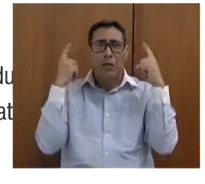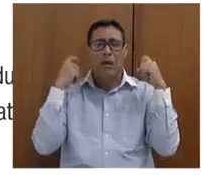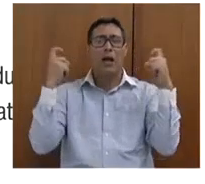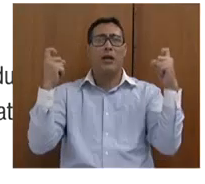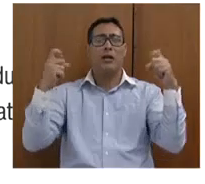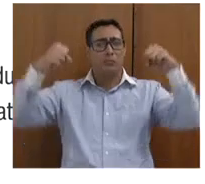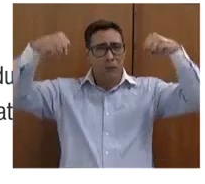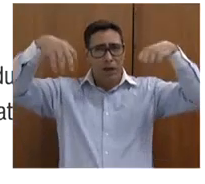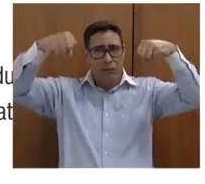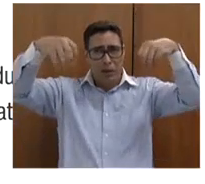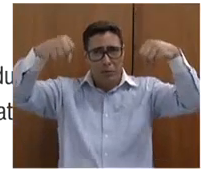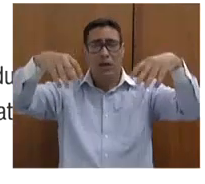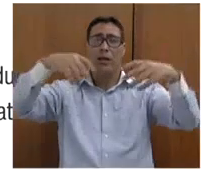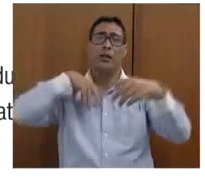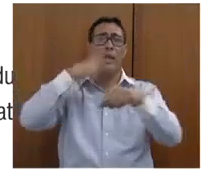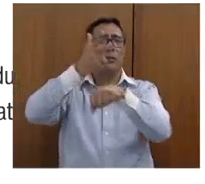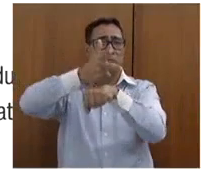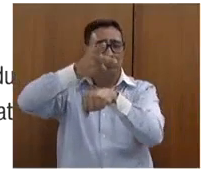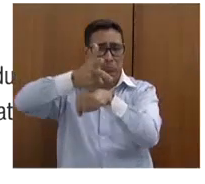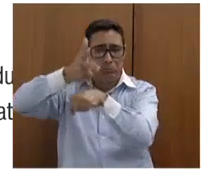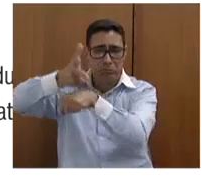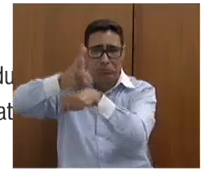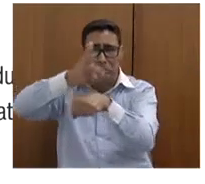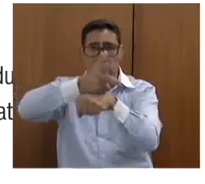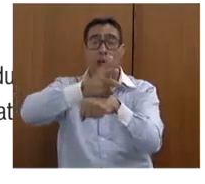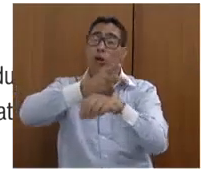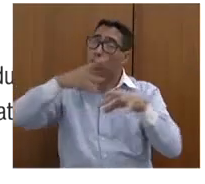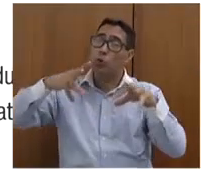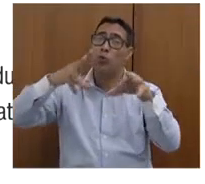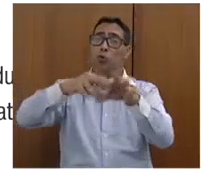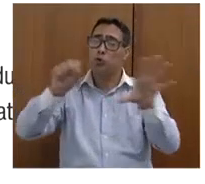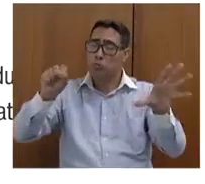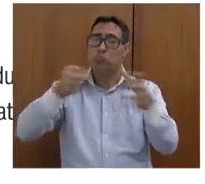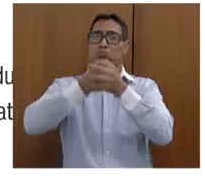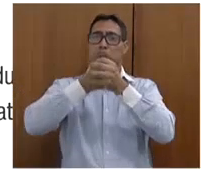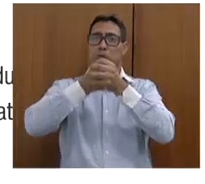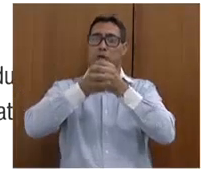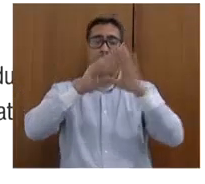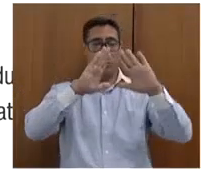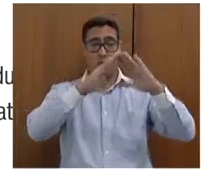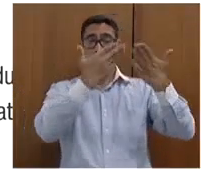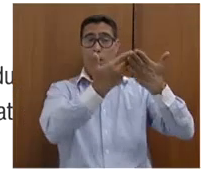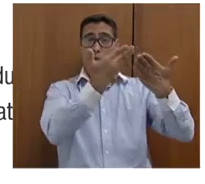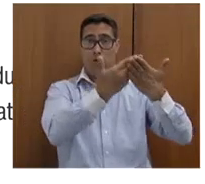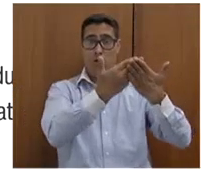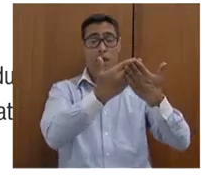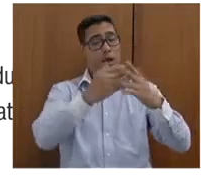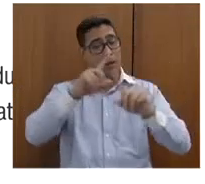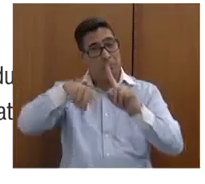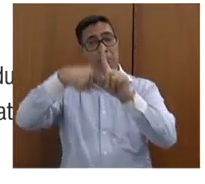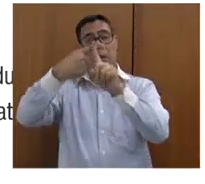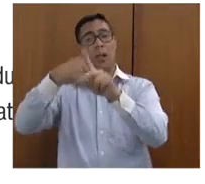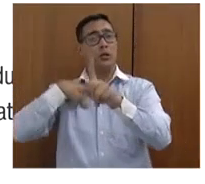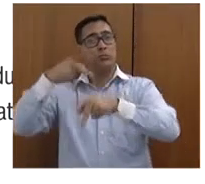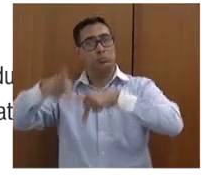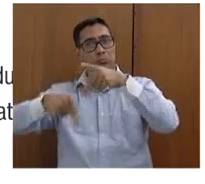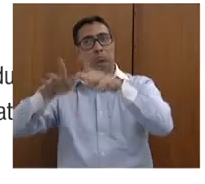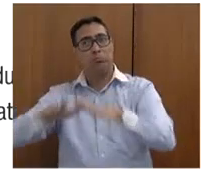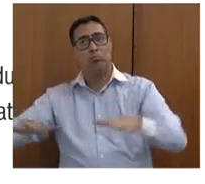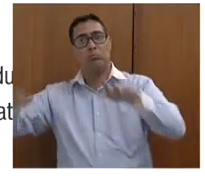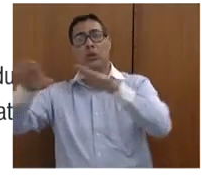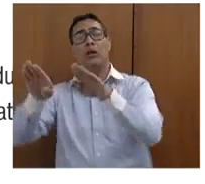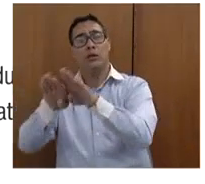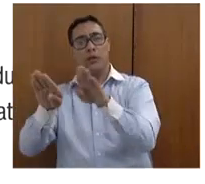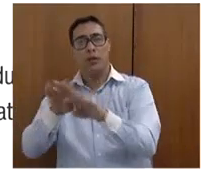câmeras para proteção do prédio escolar da comunidade escolar Além disso investimos na pratura escolar